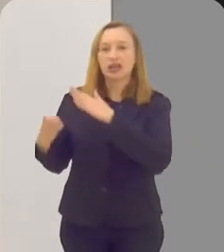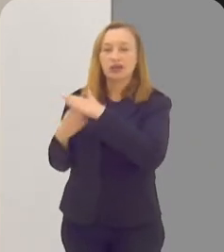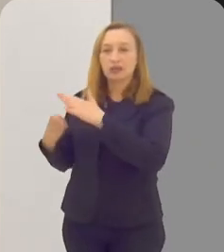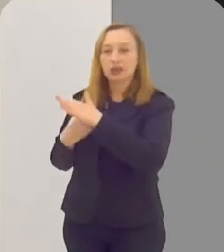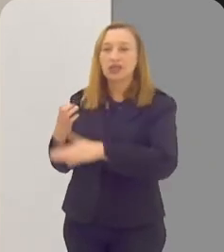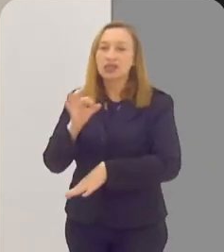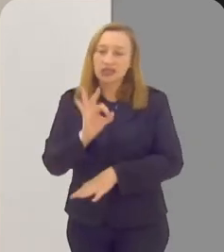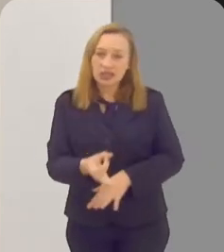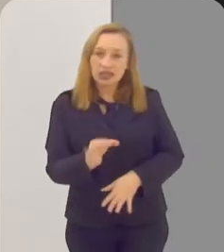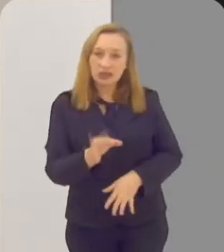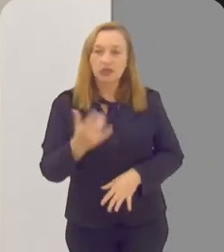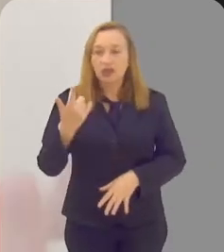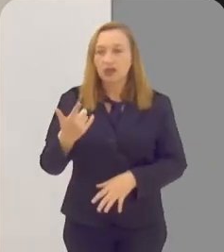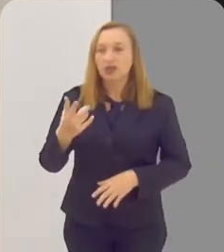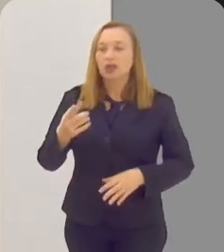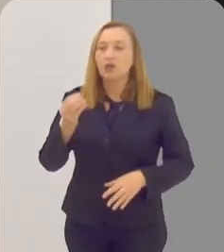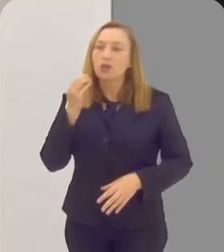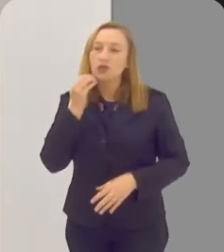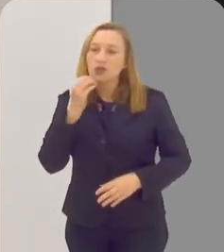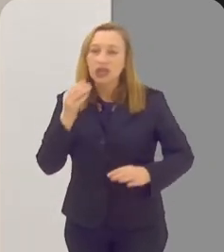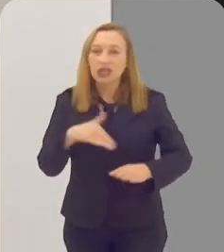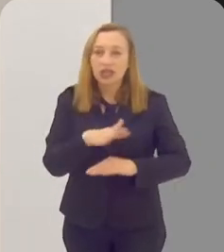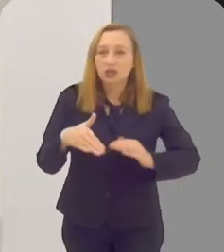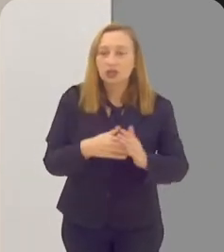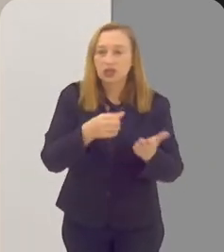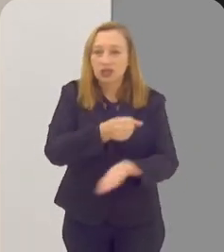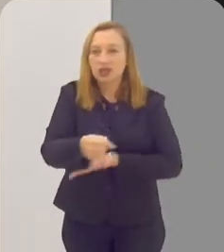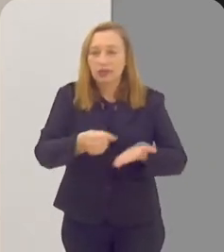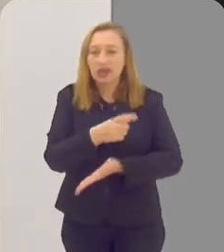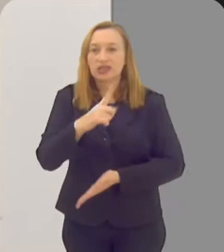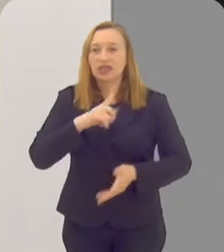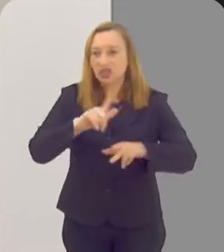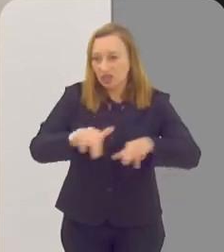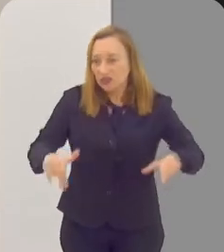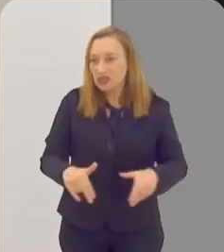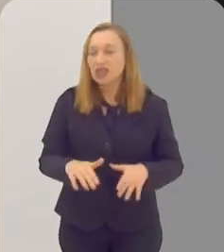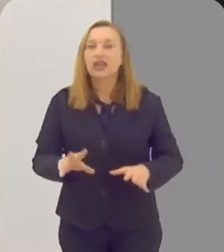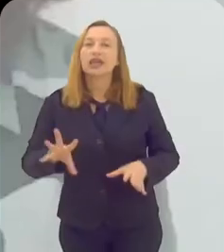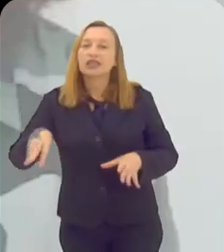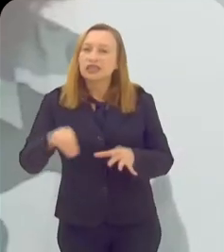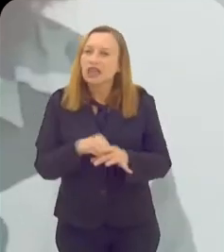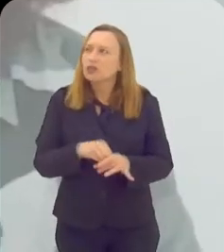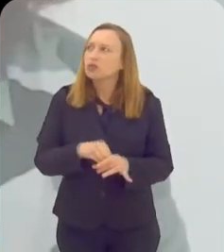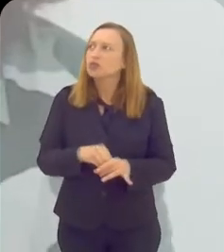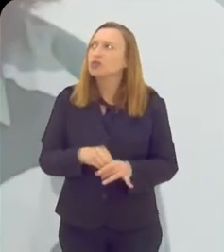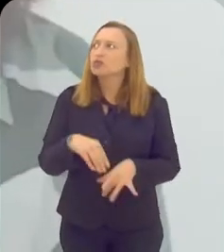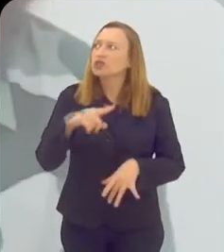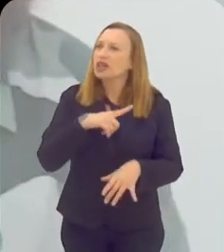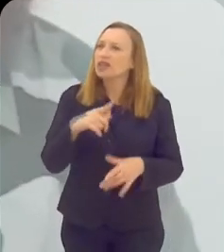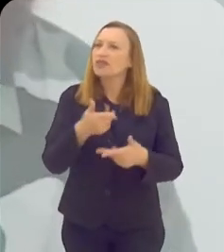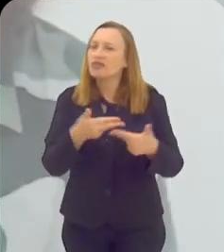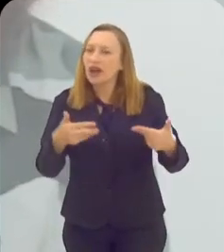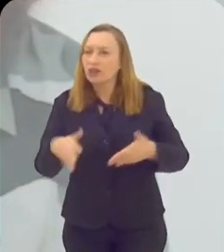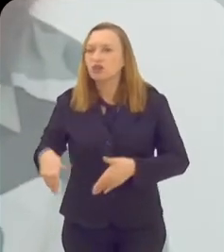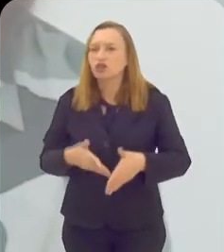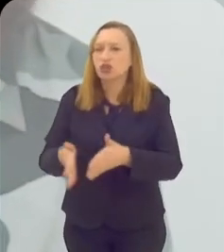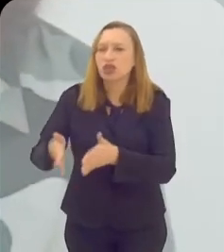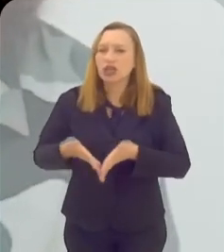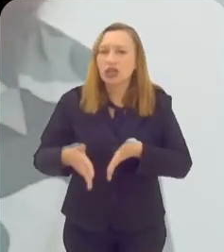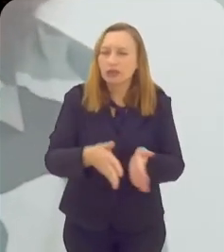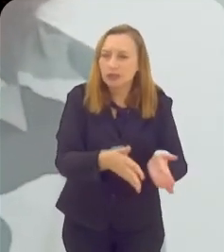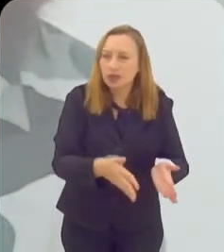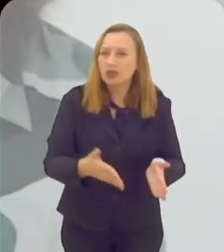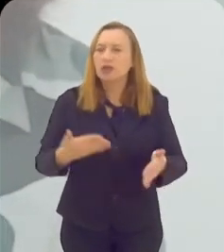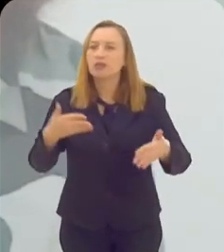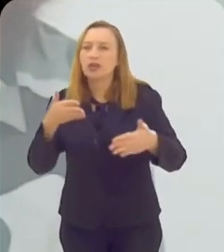aquela empresa efetivamente dê chance a todo mundo que está naquela base, que já é diversa. E dentro disso, né, há uma série de